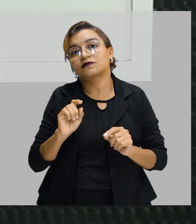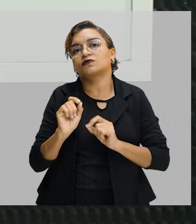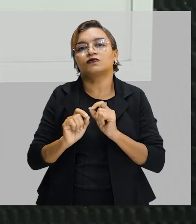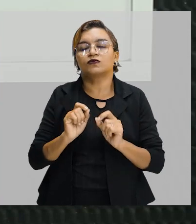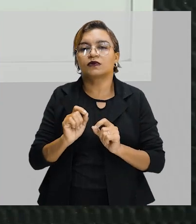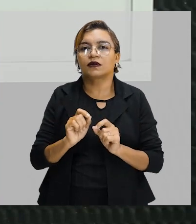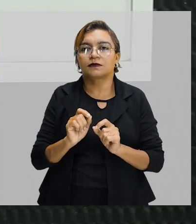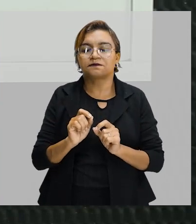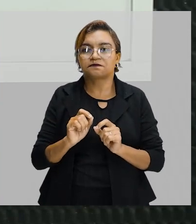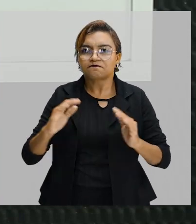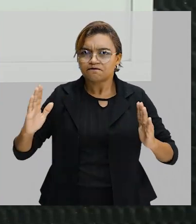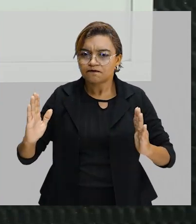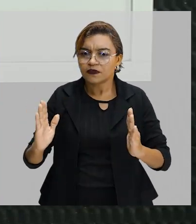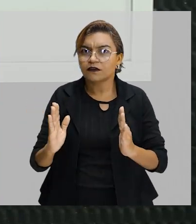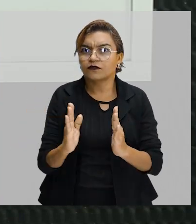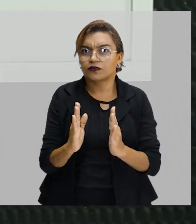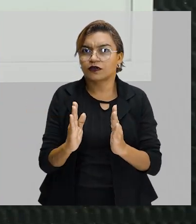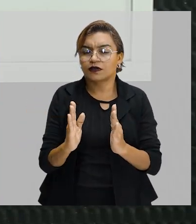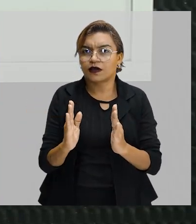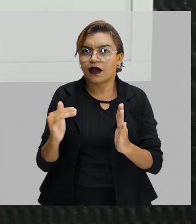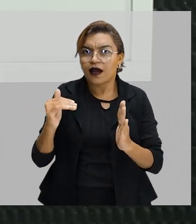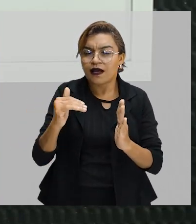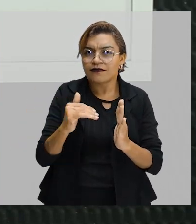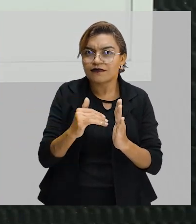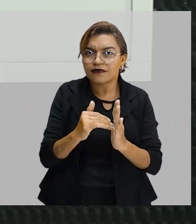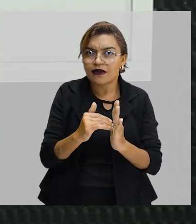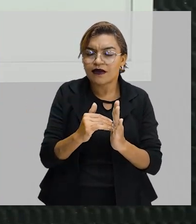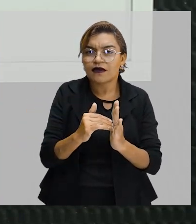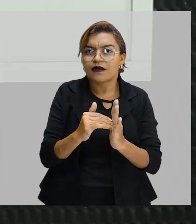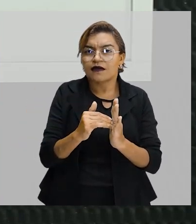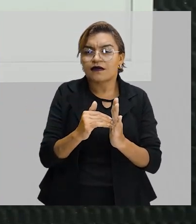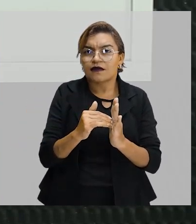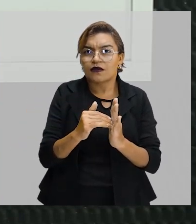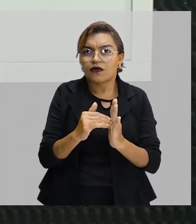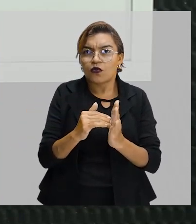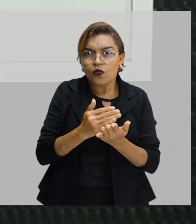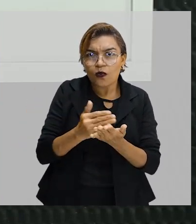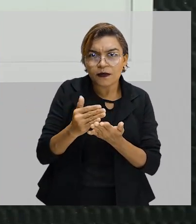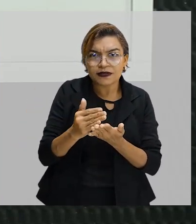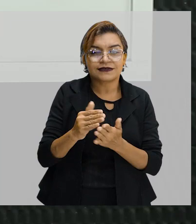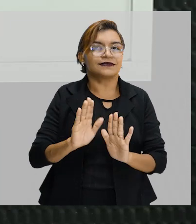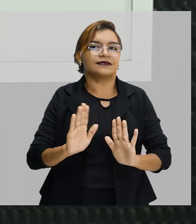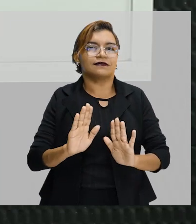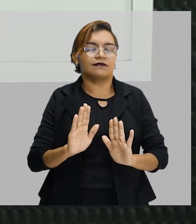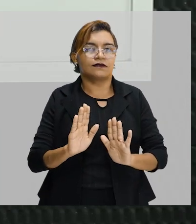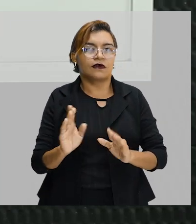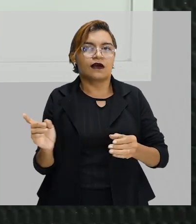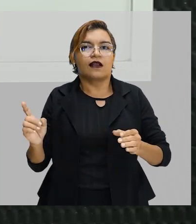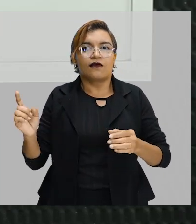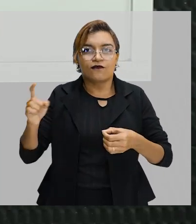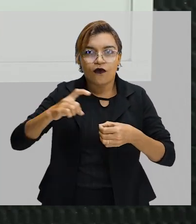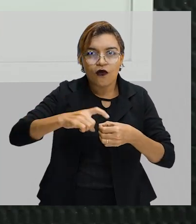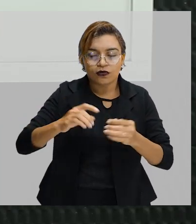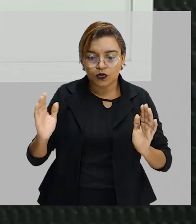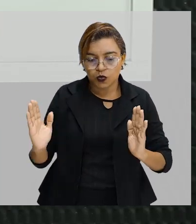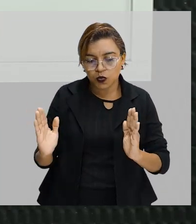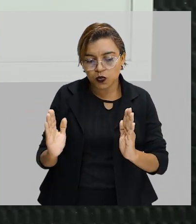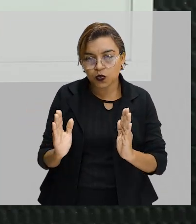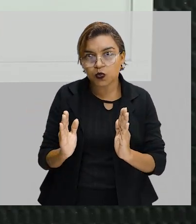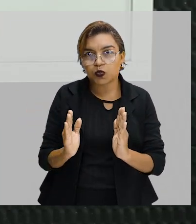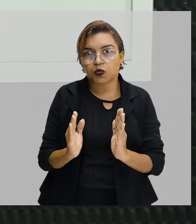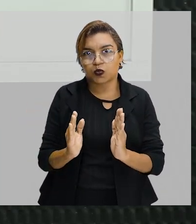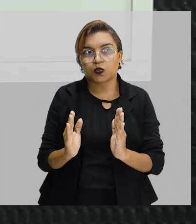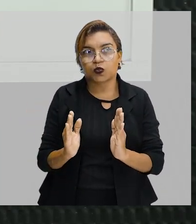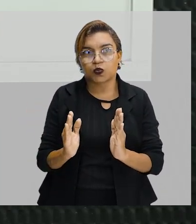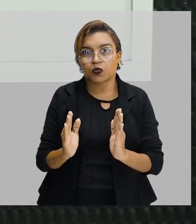ela não vai comprimir até o ponto originário, inicialmente. Ela vai comprimir até um